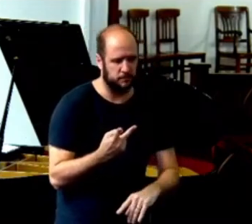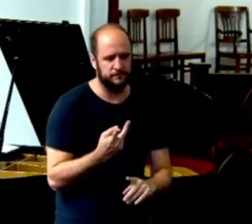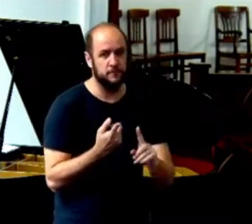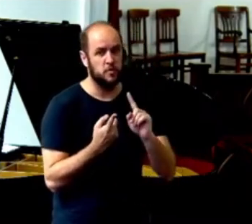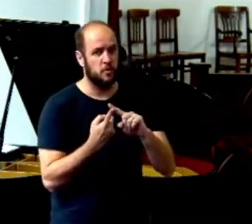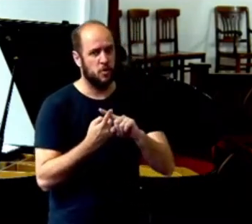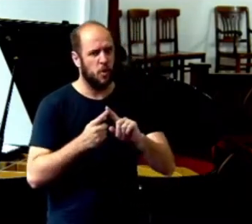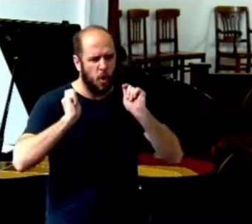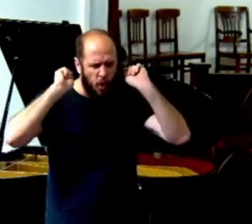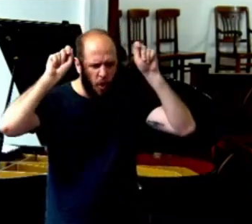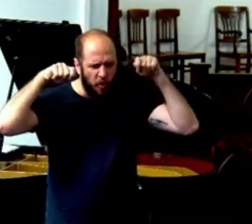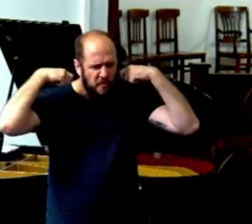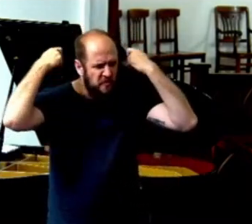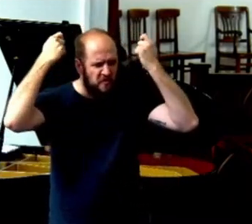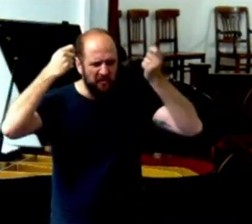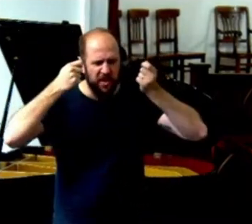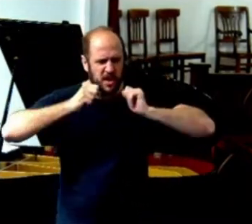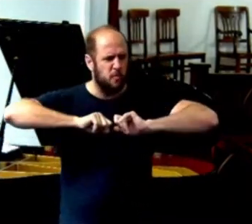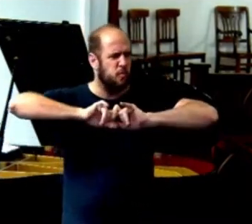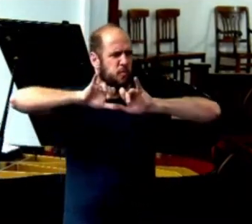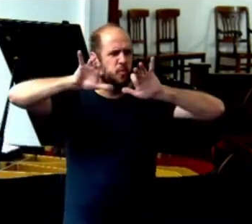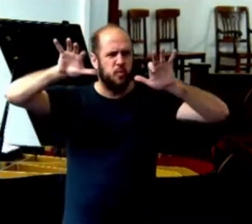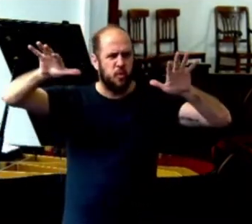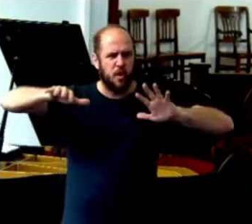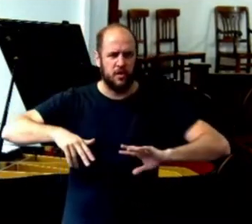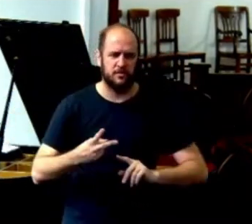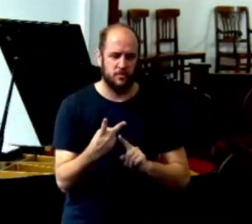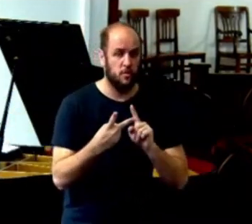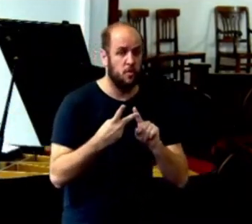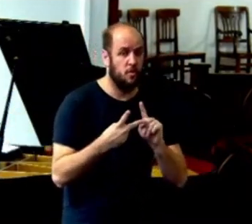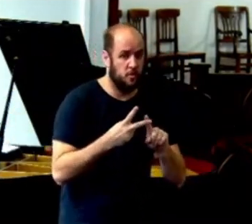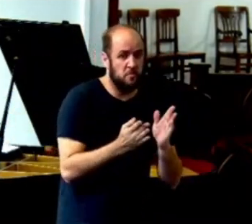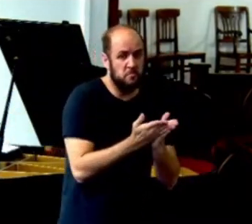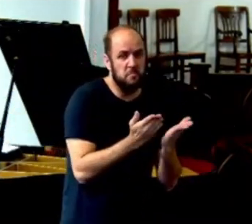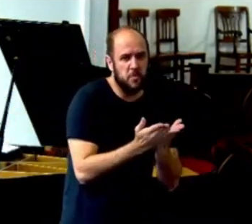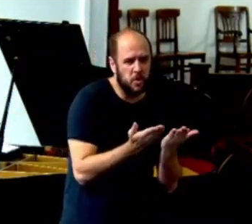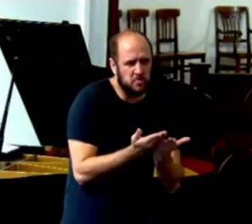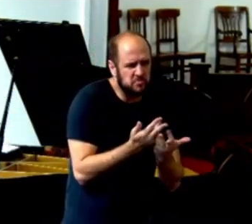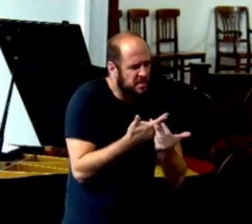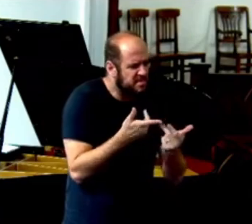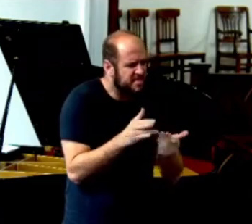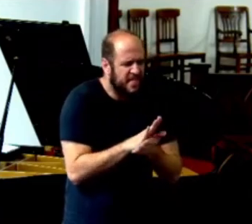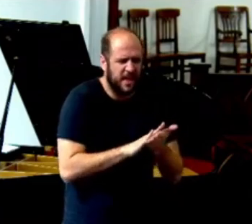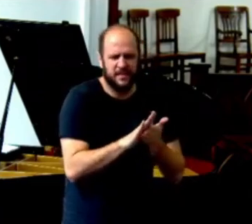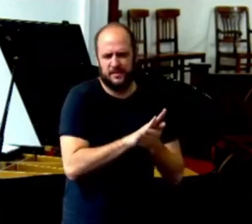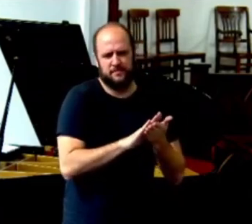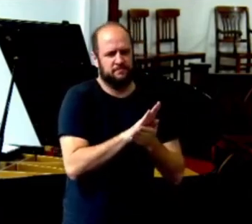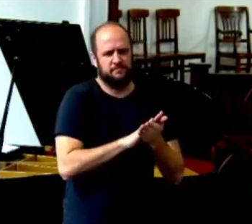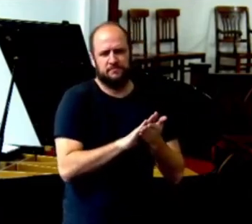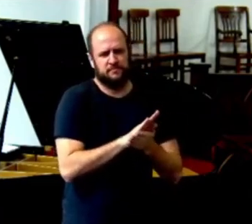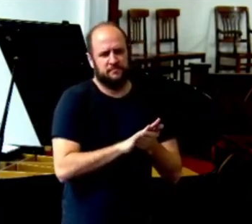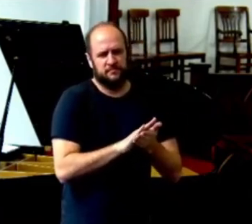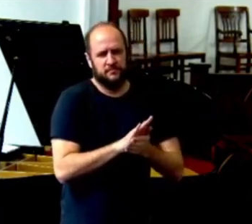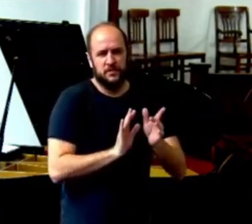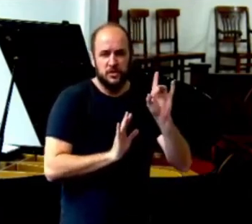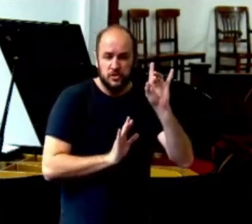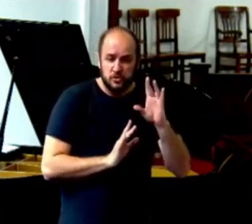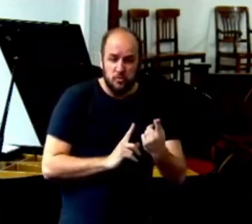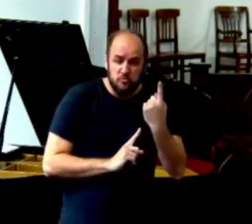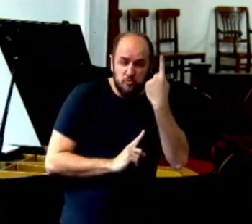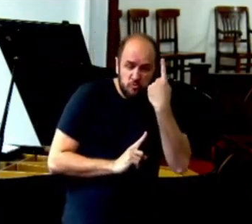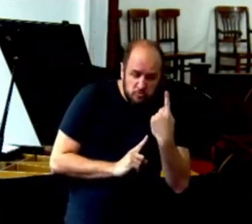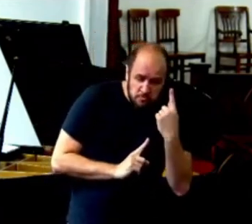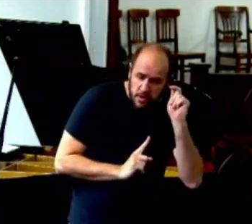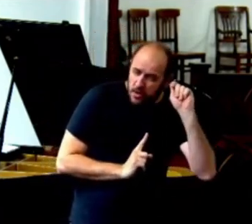tinha ovelhas e gado em grande número, mas o pobre não tinha coisa nenhuma, a não ser